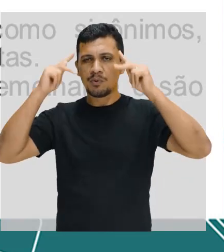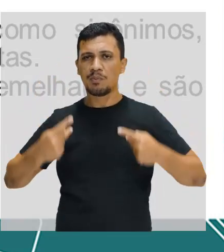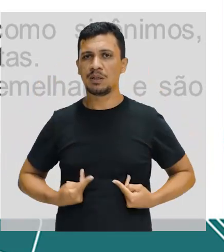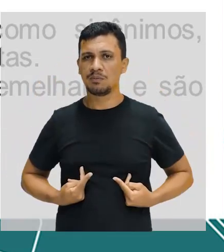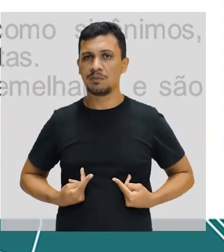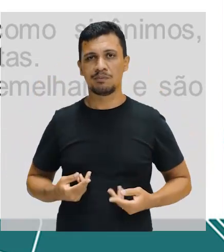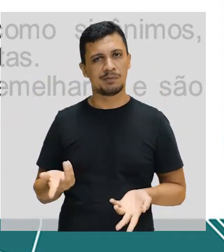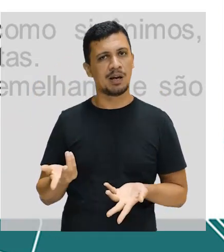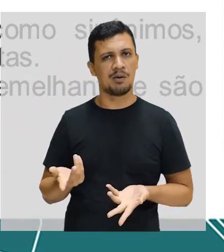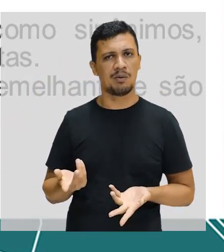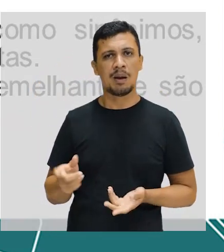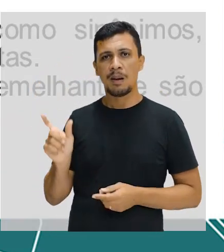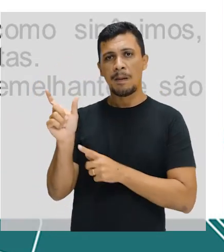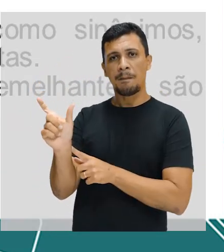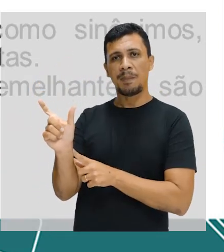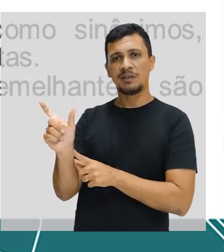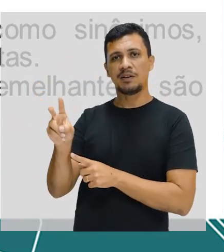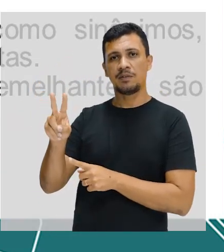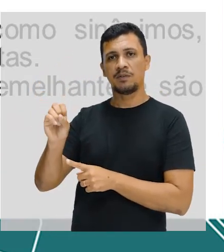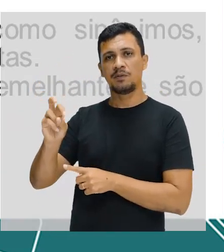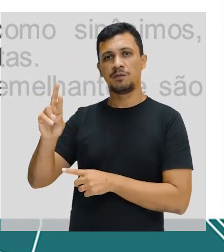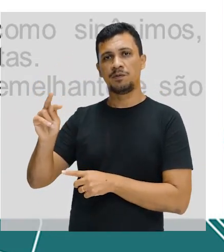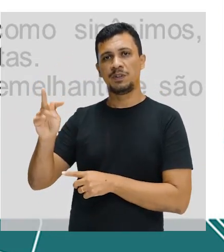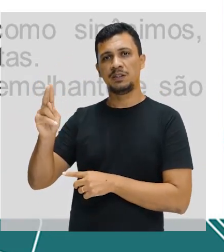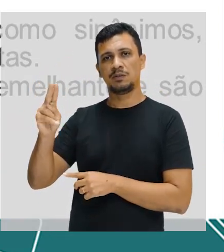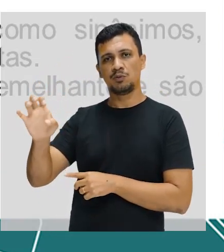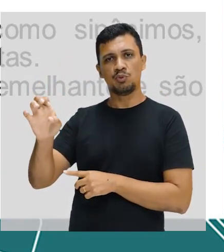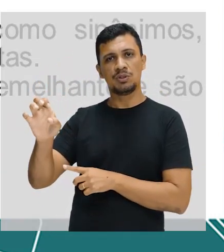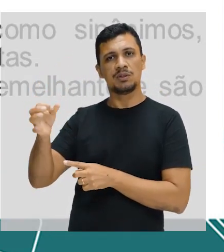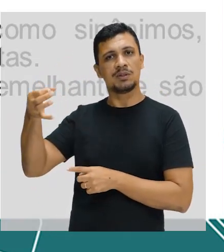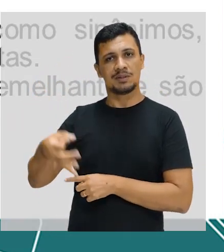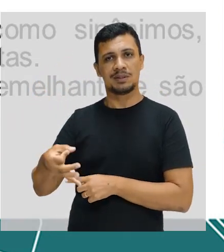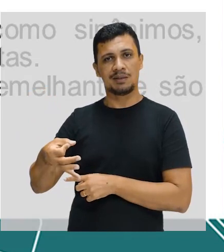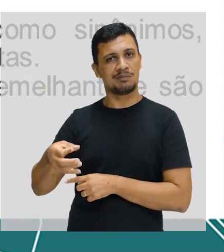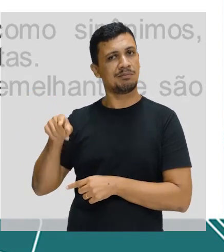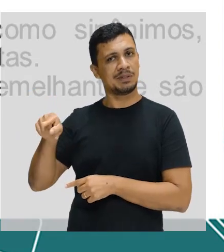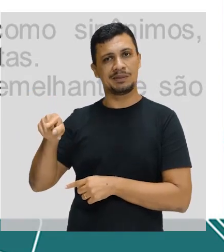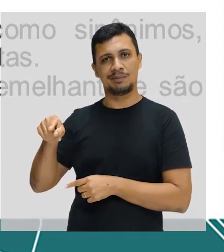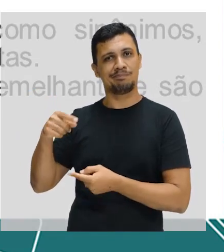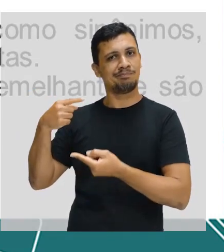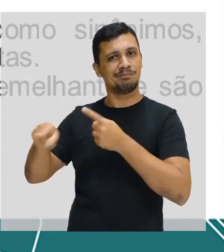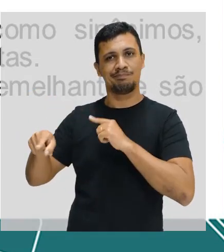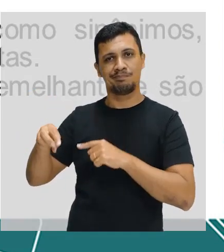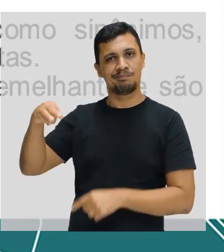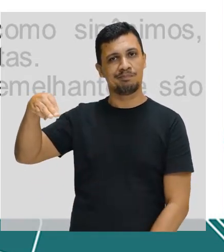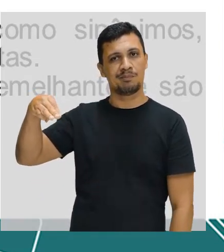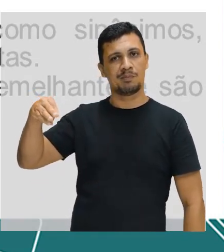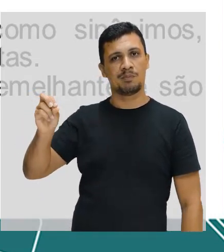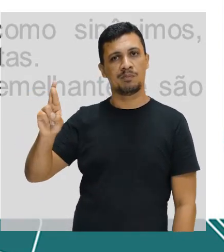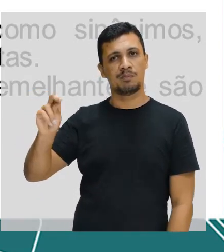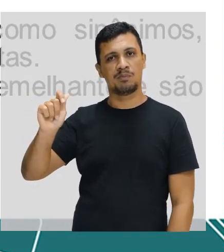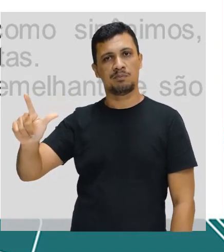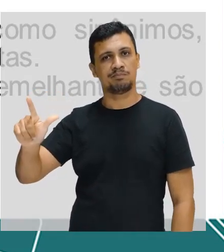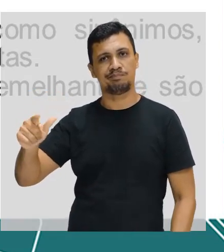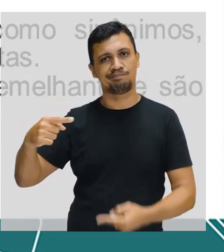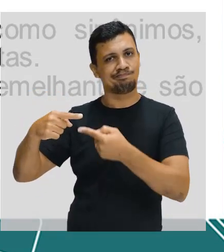estava certo, mas aqui é a palavra moral. Então aí, né, saiu, ficou difícil da gente assinalar a partir